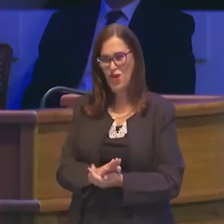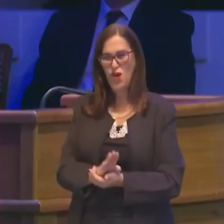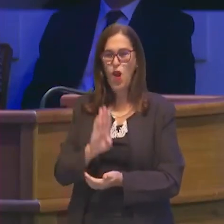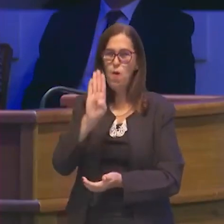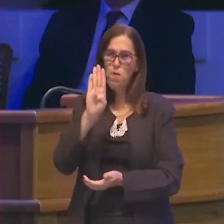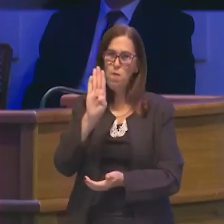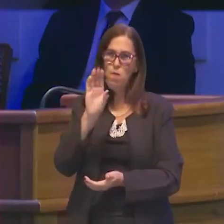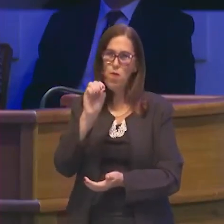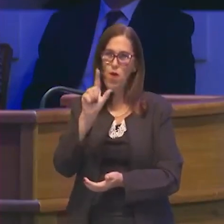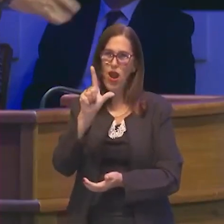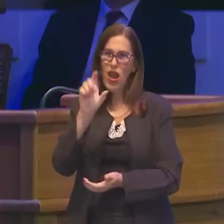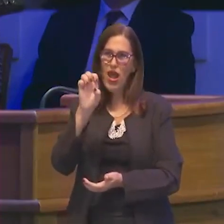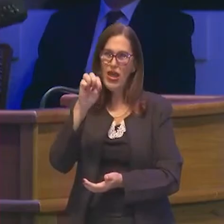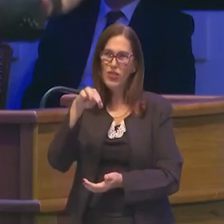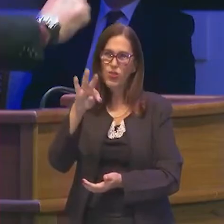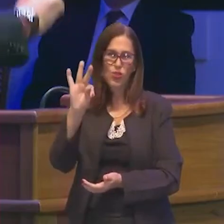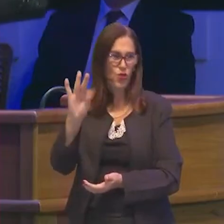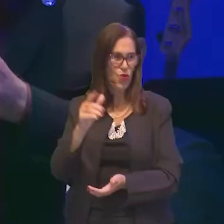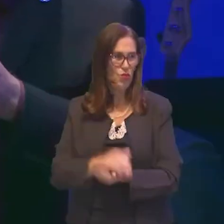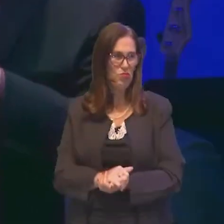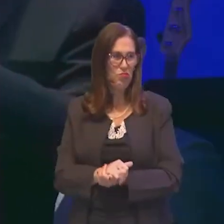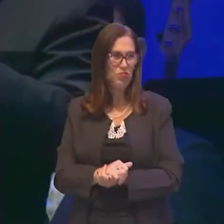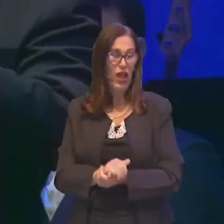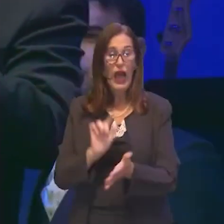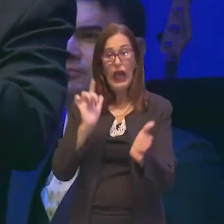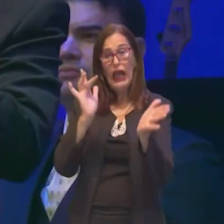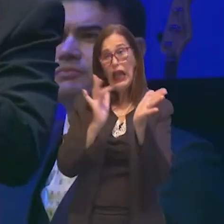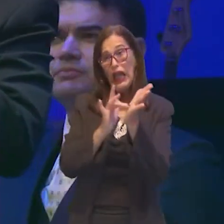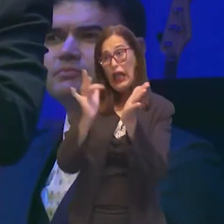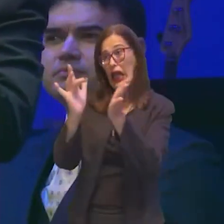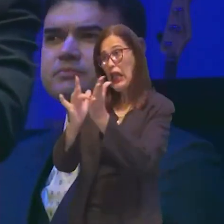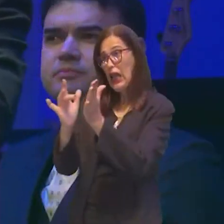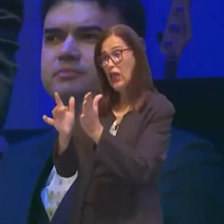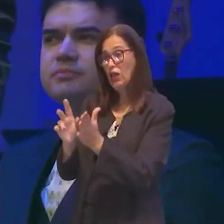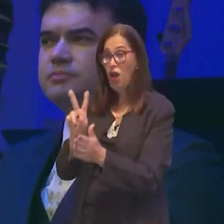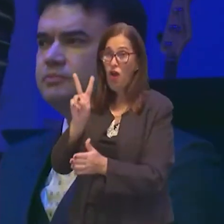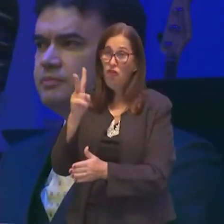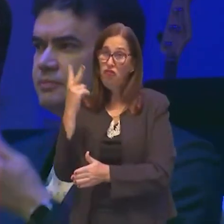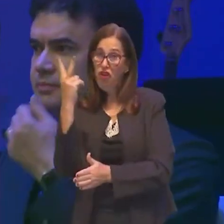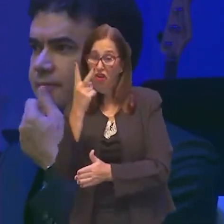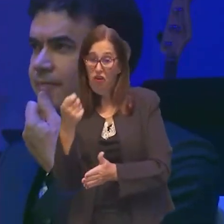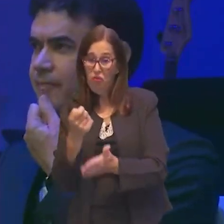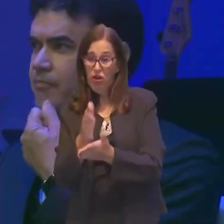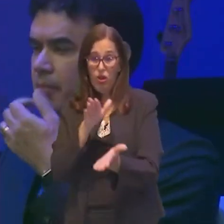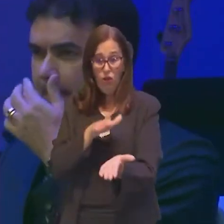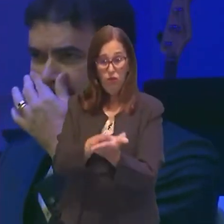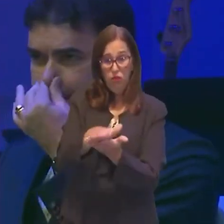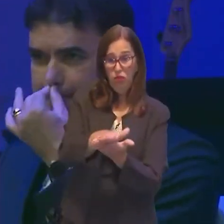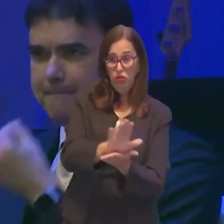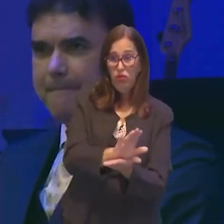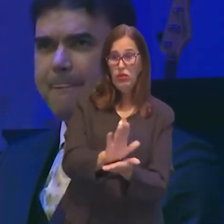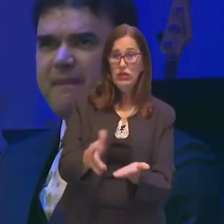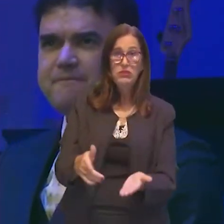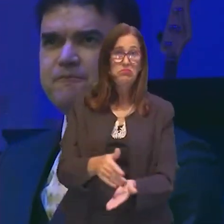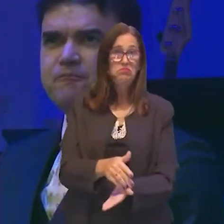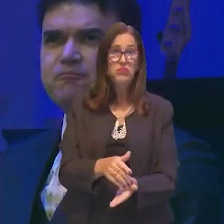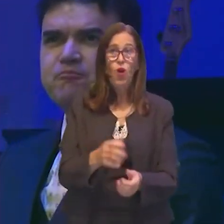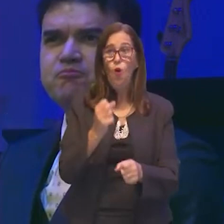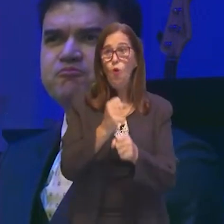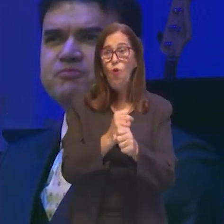o boleto, o GPS, né? Vai lá, clica, joga o valor, imprime os 12 meses do ano